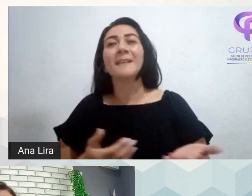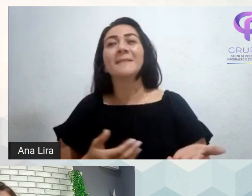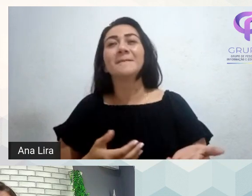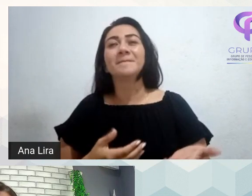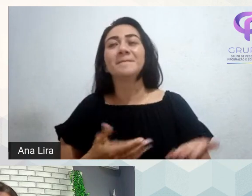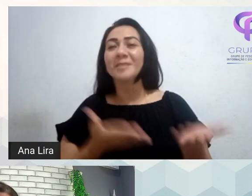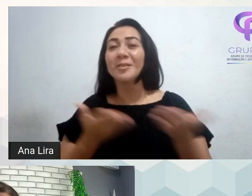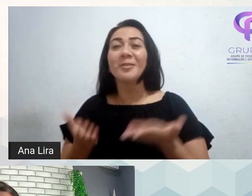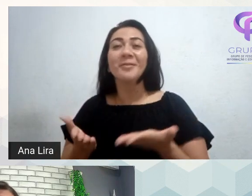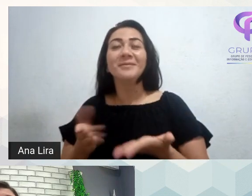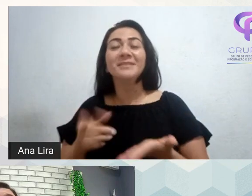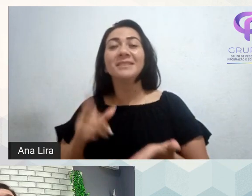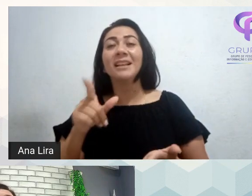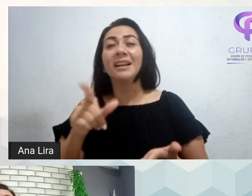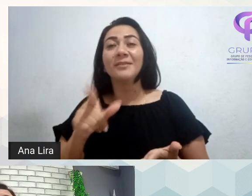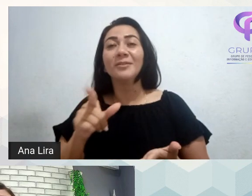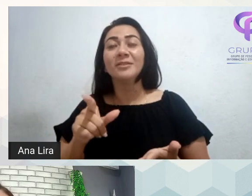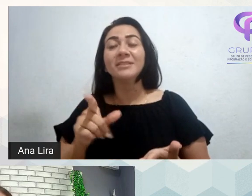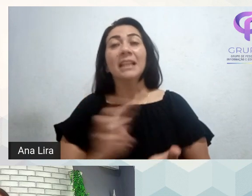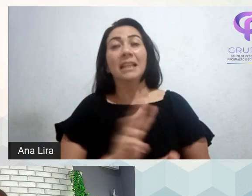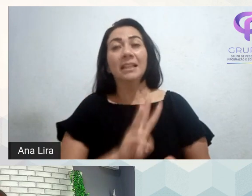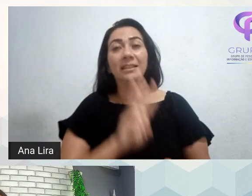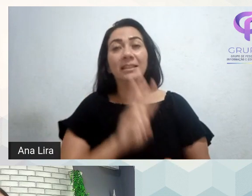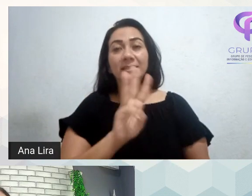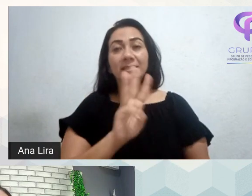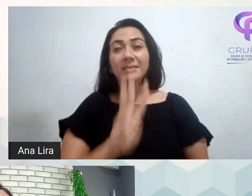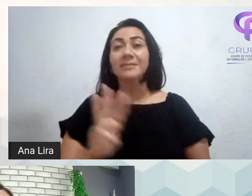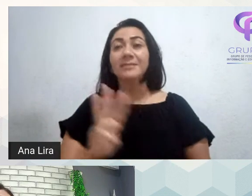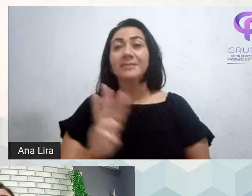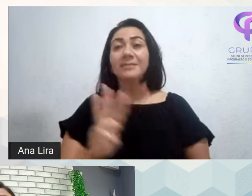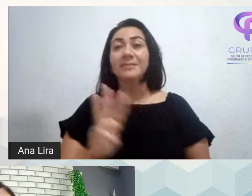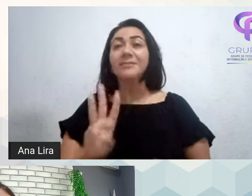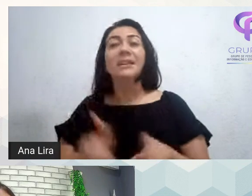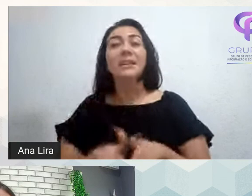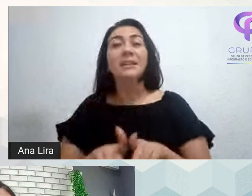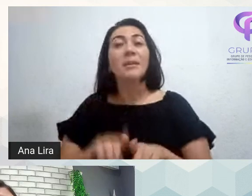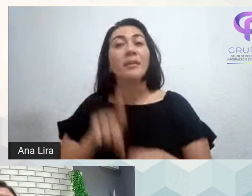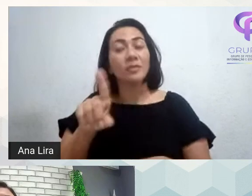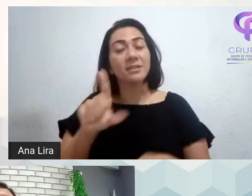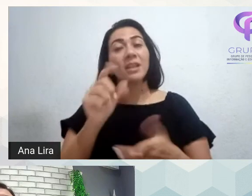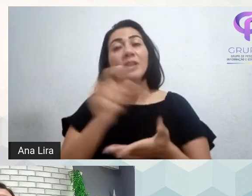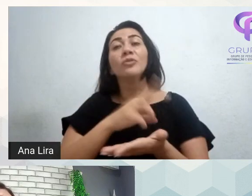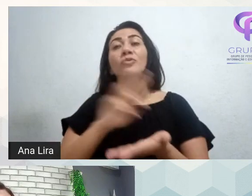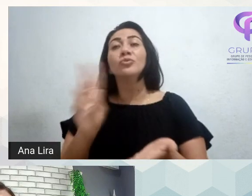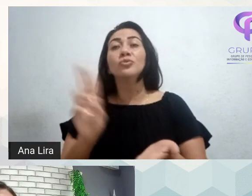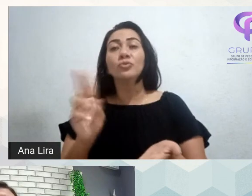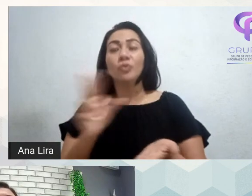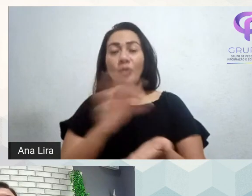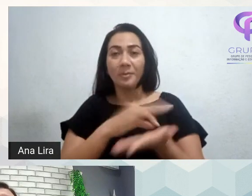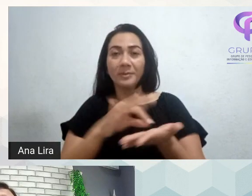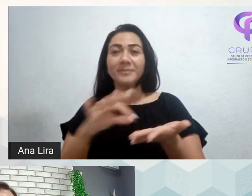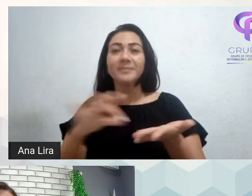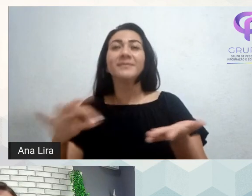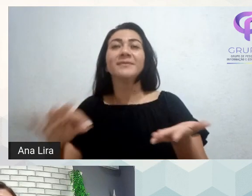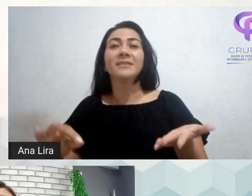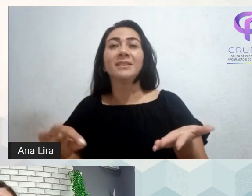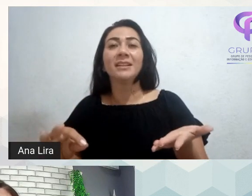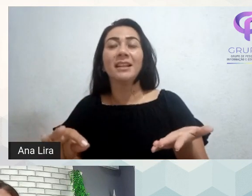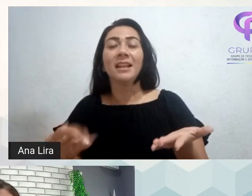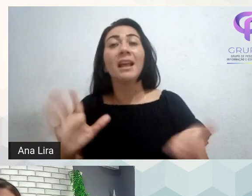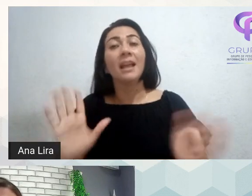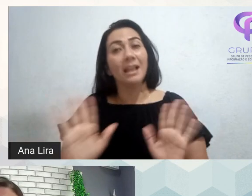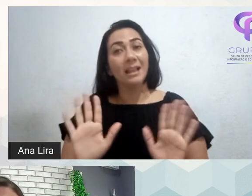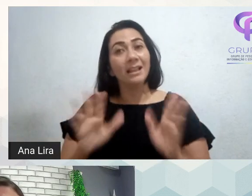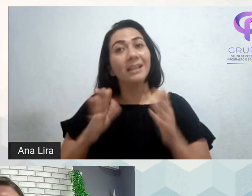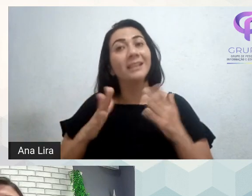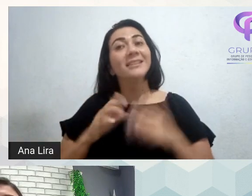teu link de frequência. Eu te peço só a compreensão. Até sábado eu encaminho todos